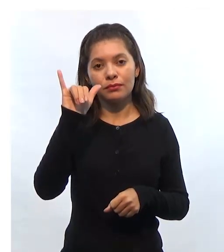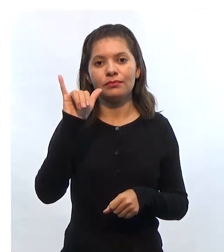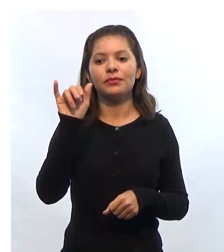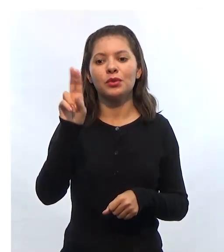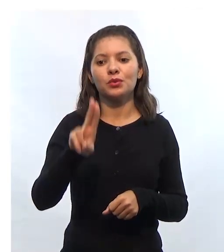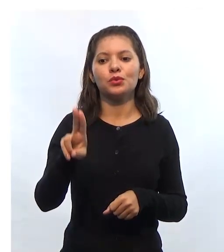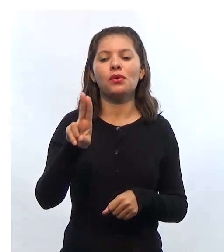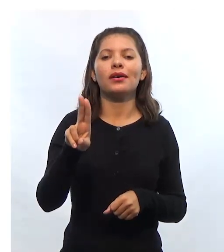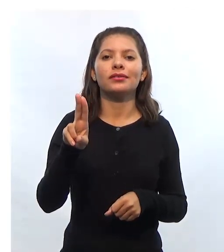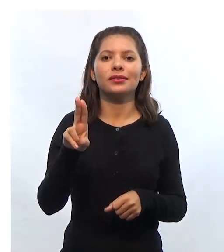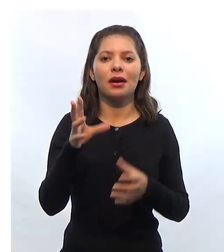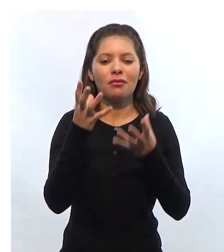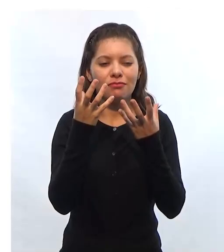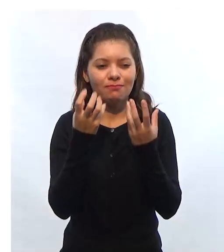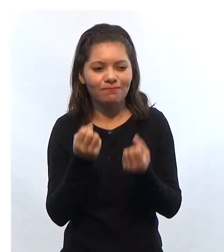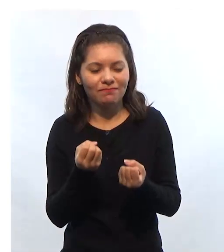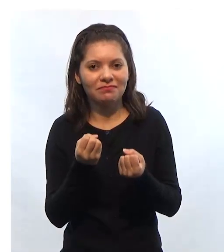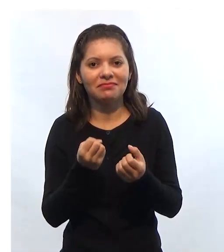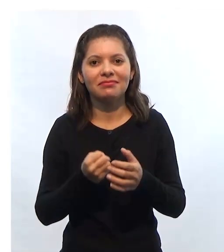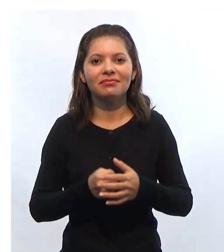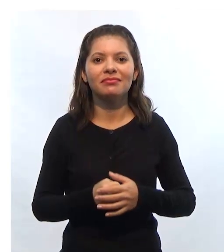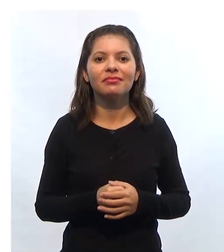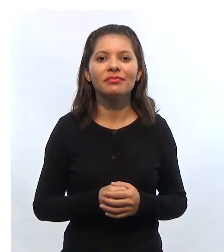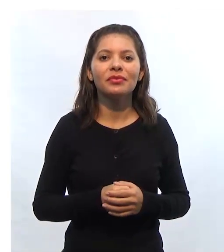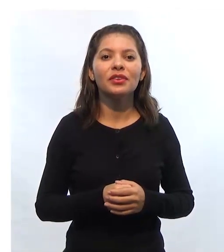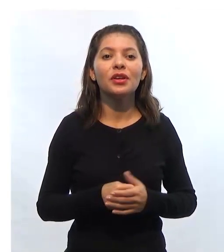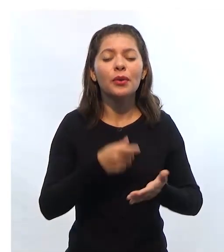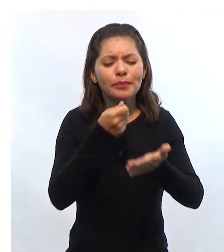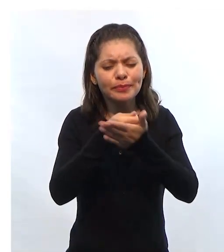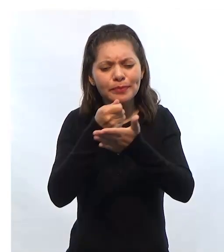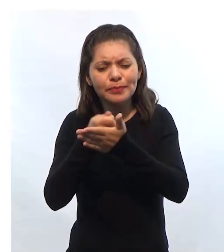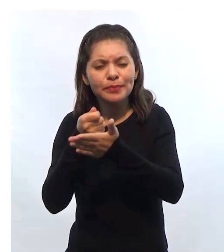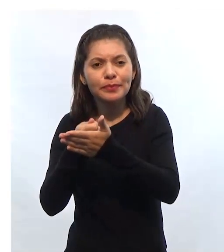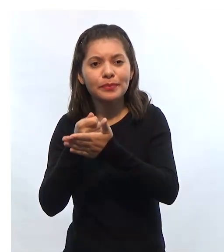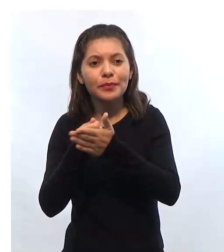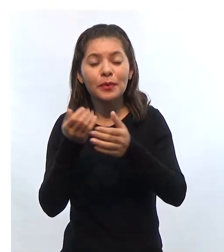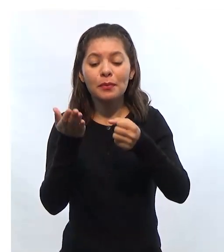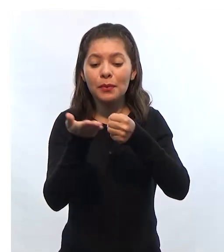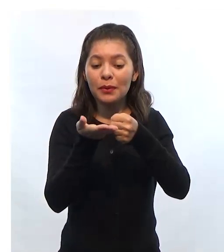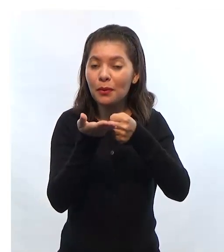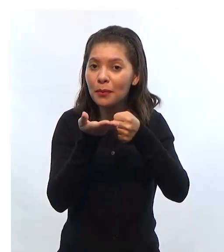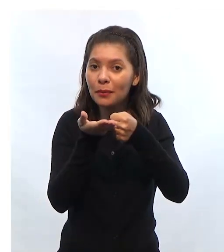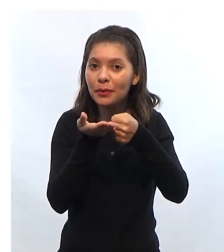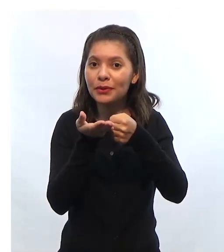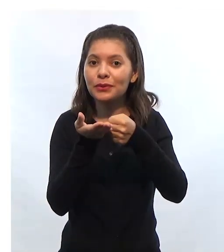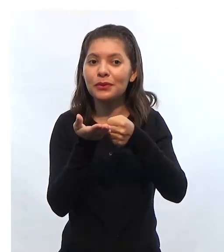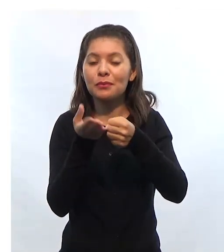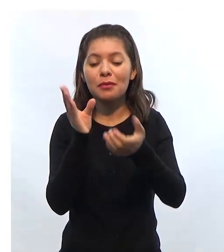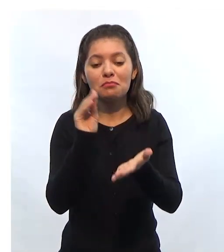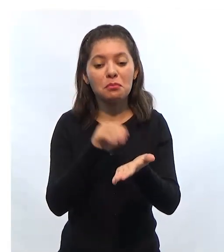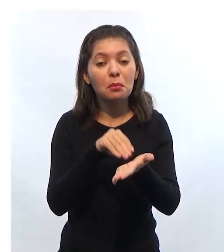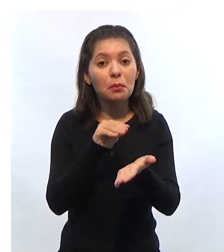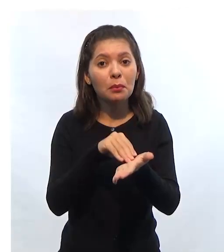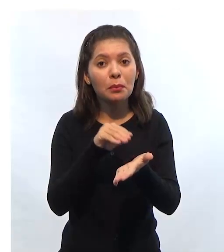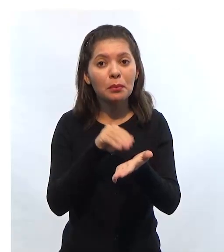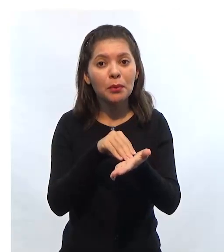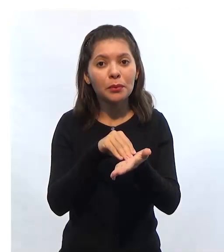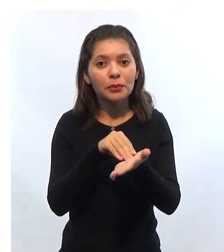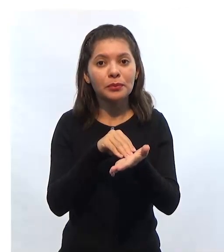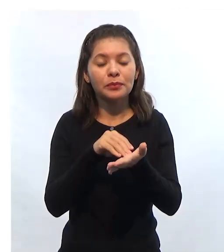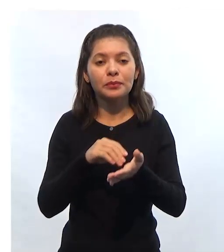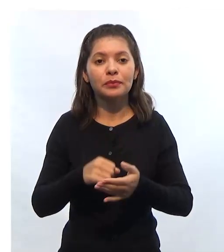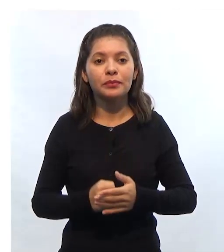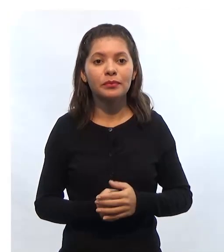quer dizer os usuários pesados, né? Heavy é pesado, que são os que compram muito, tem os que compram medianamente e tem os que compram